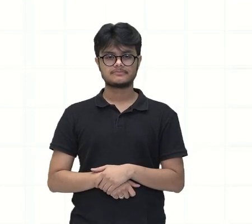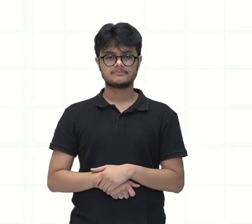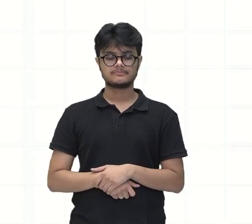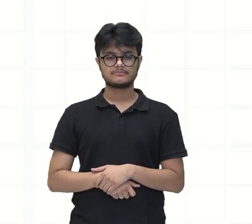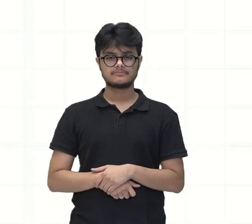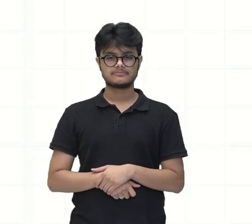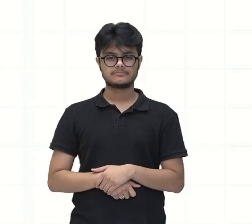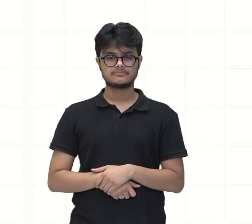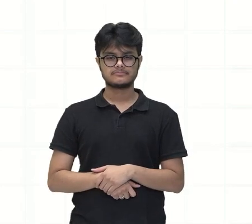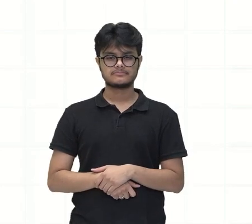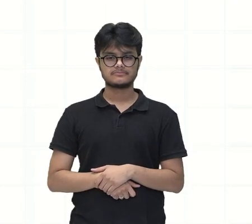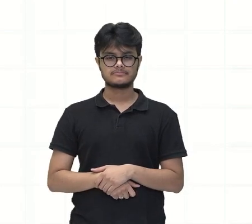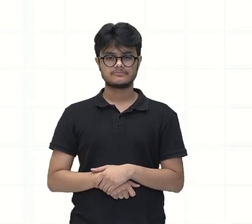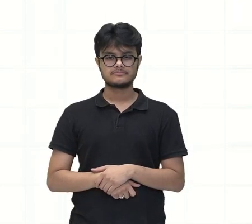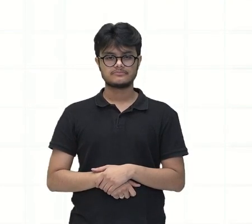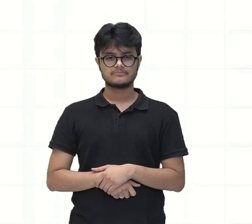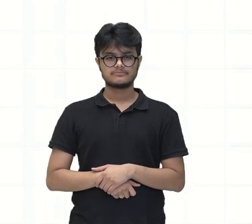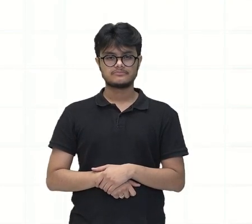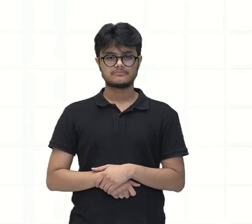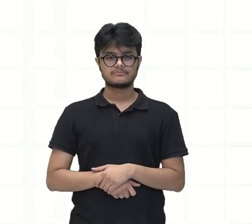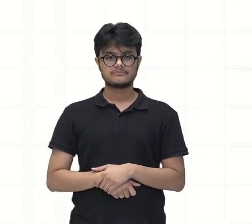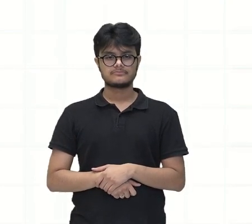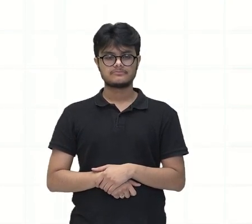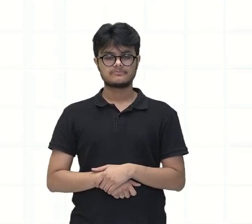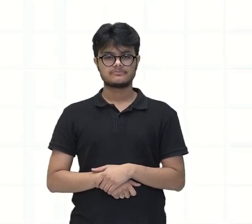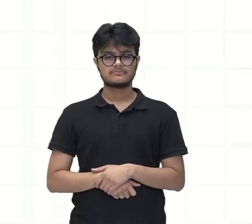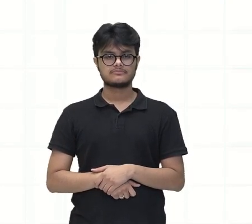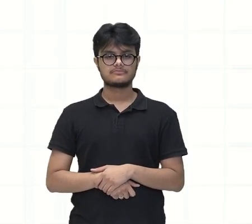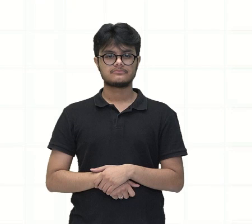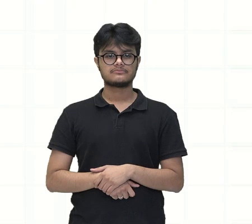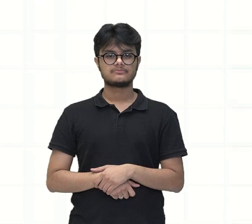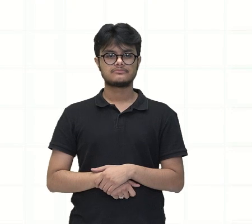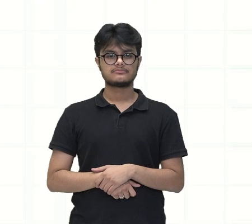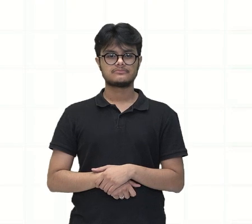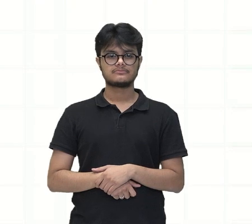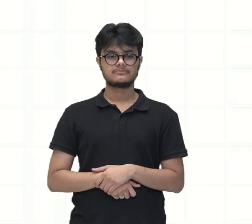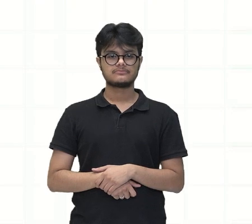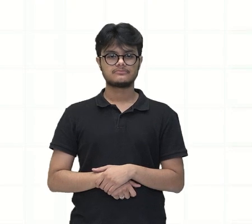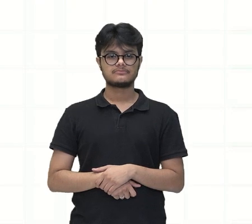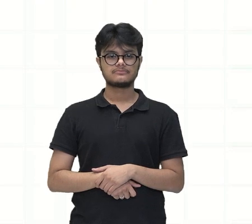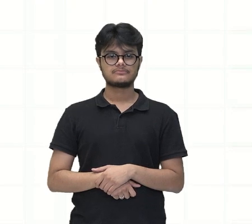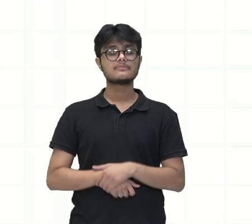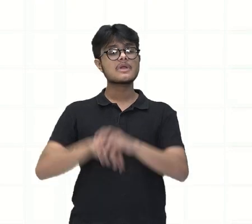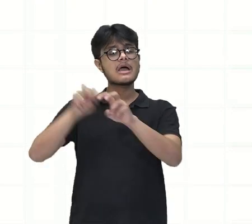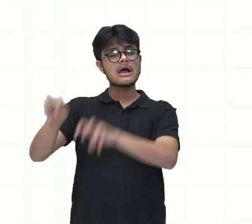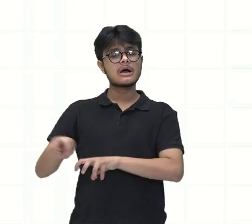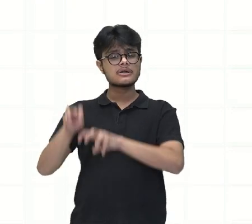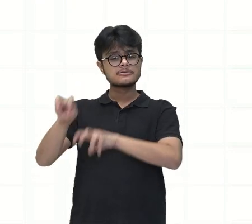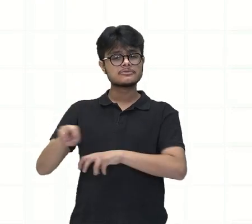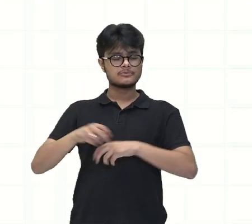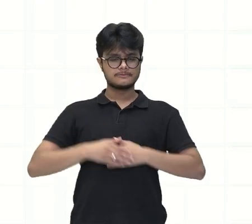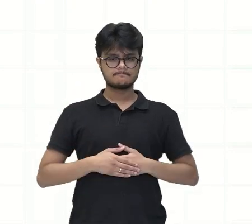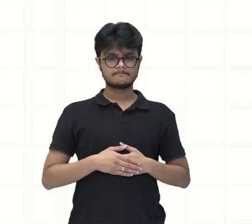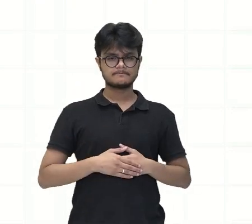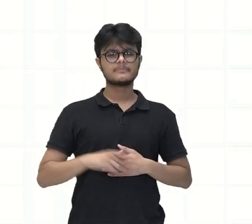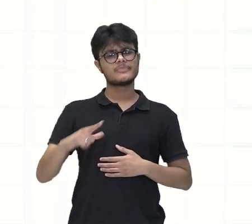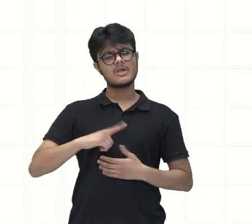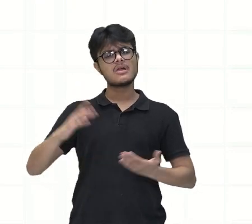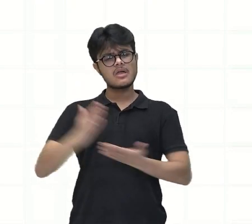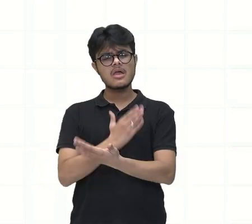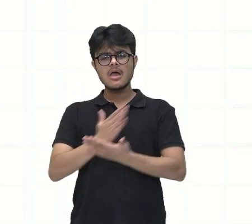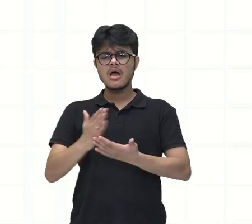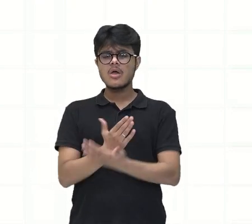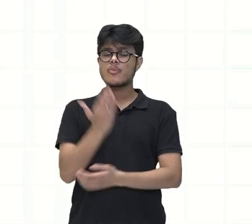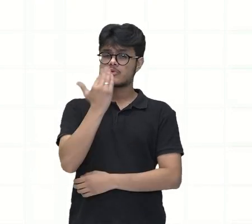Vamos continuar aí com os impactos das correntes de convecção na agricultura, afetam a produção de